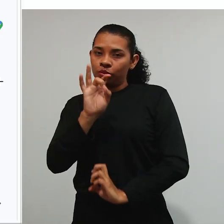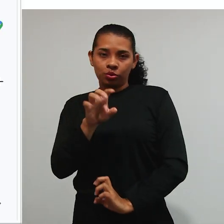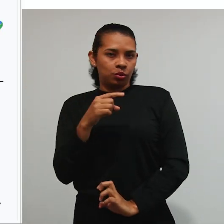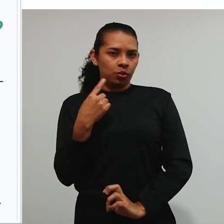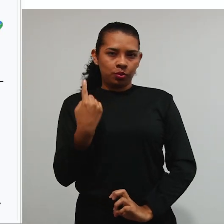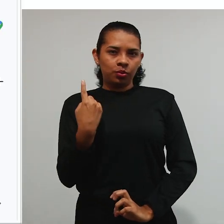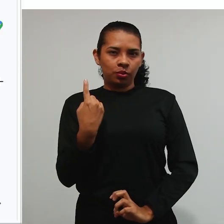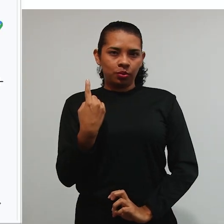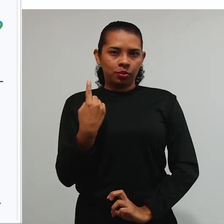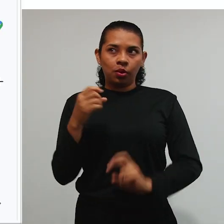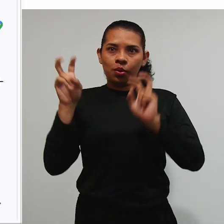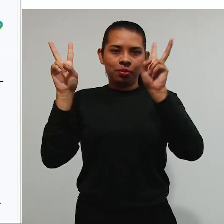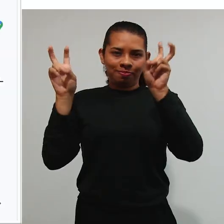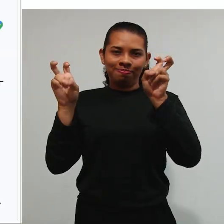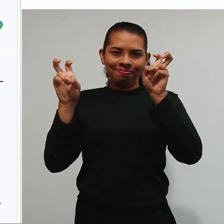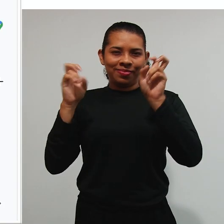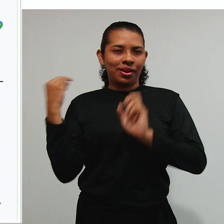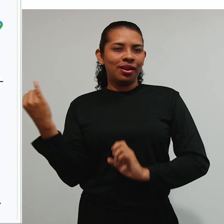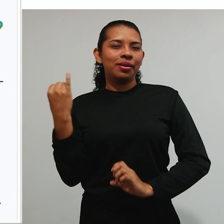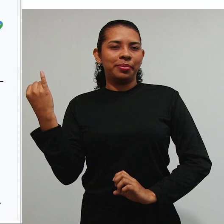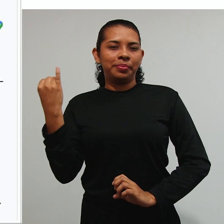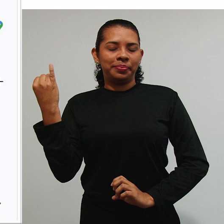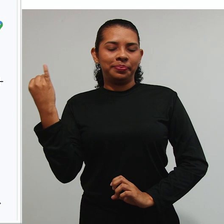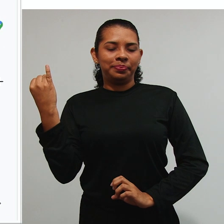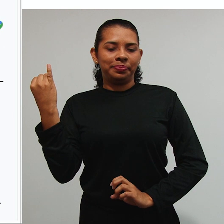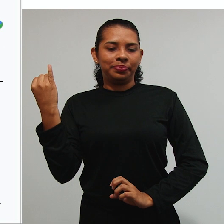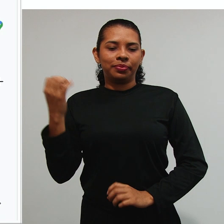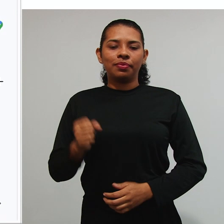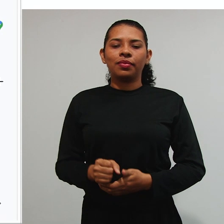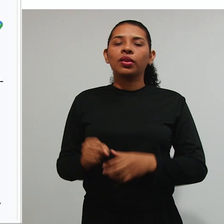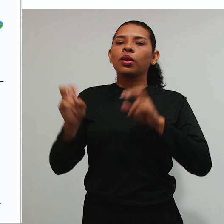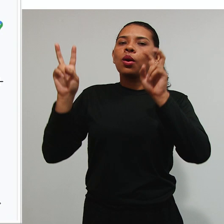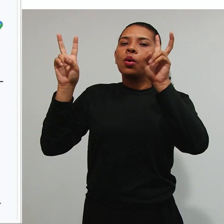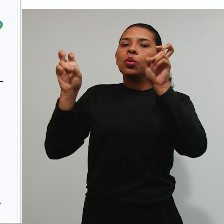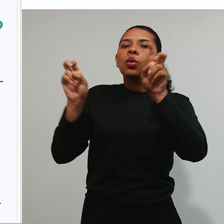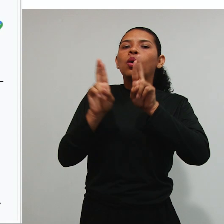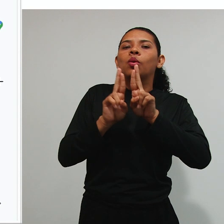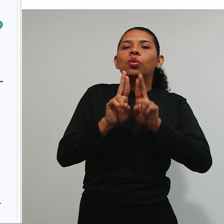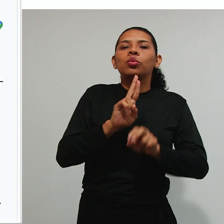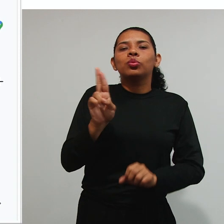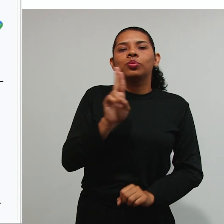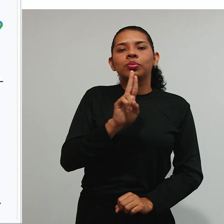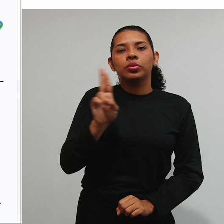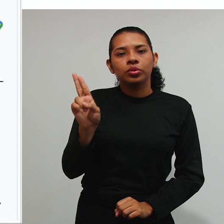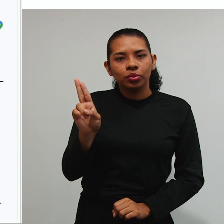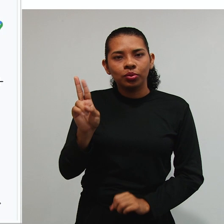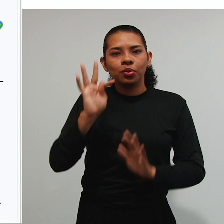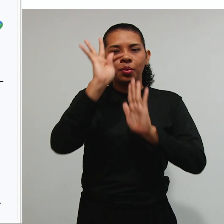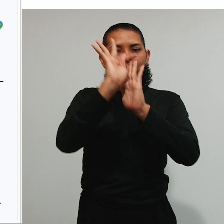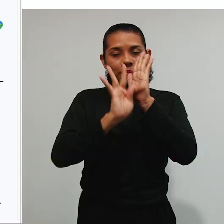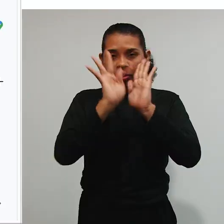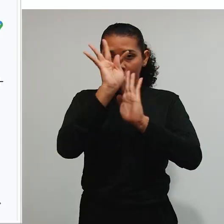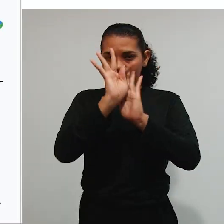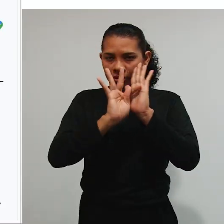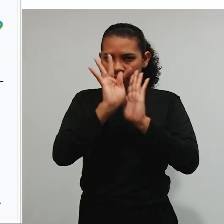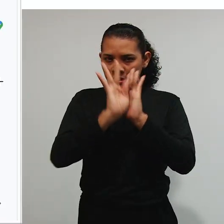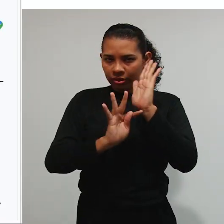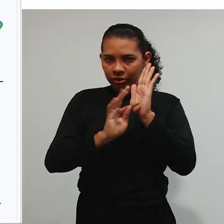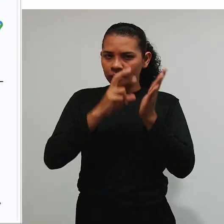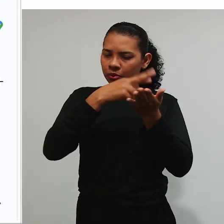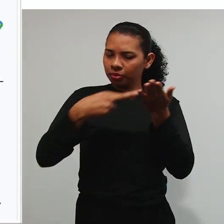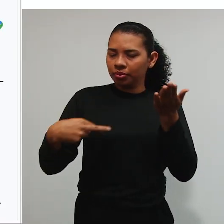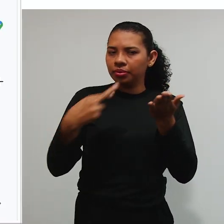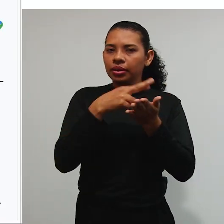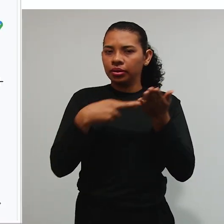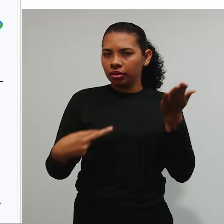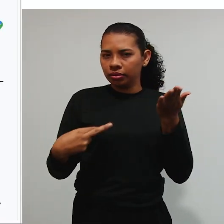um, tá bom? Que é o título. Esse título, ele vai ser o quê? É o nome do trabalho, né? É aquele nome que você dá para a redação